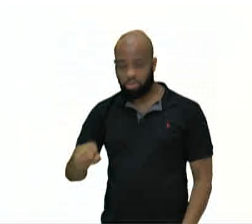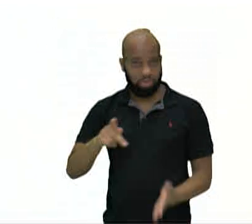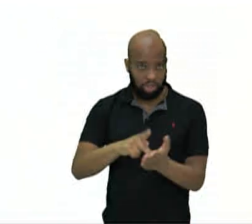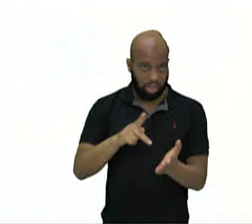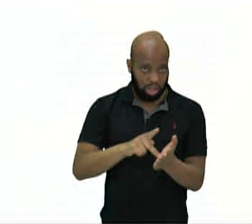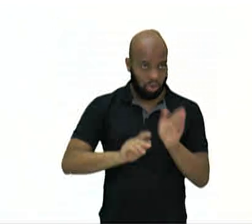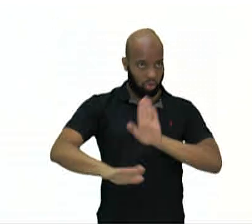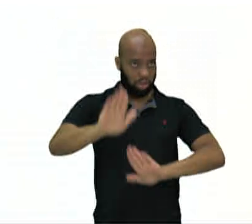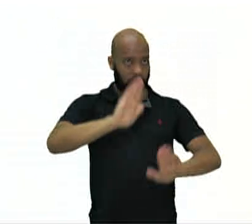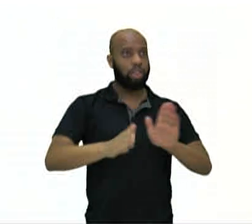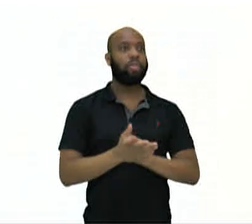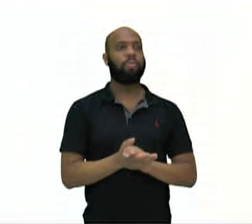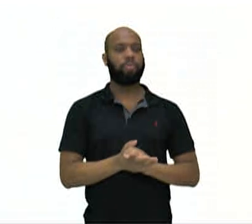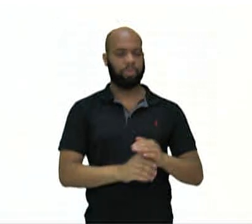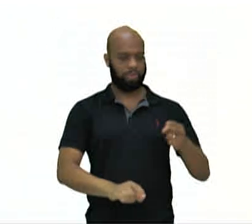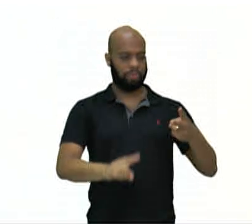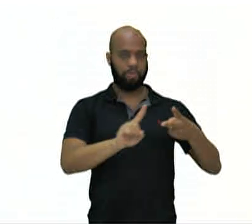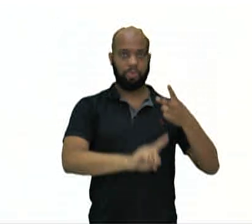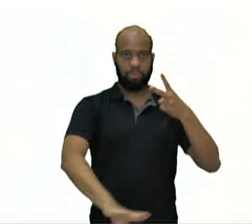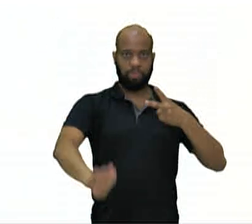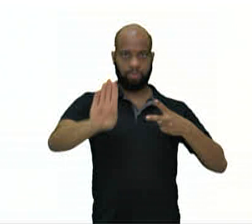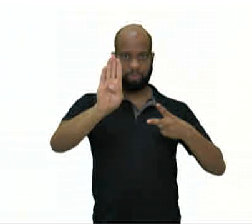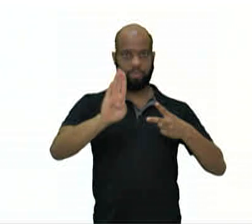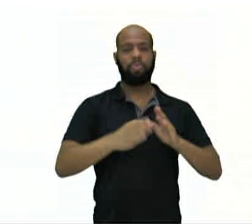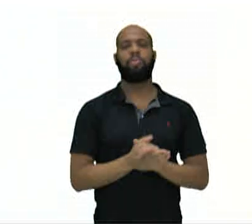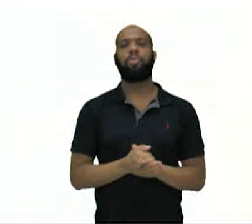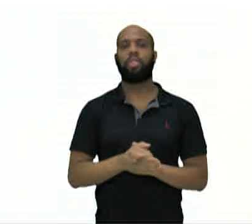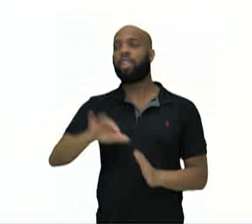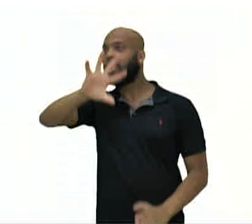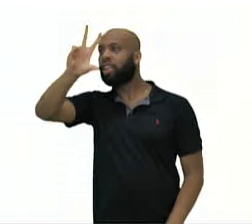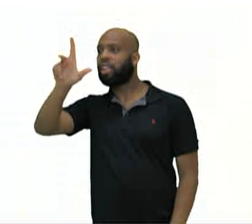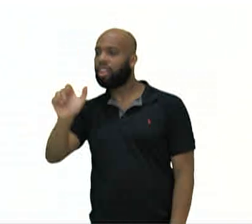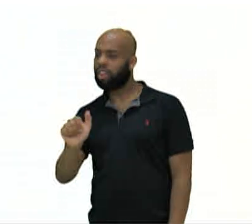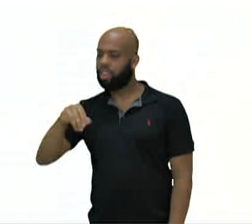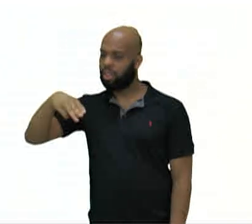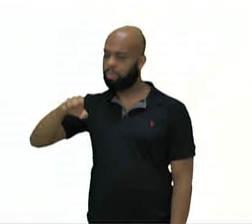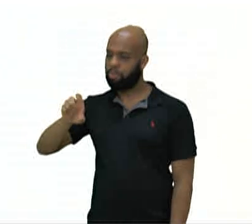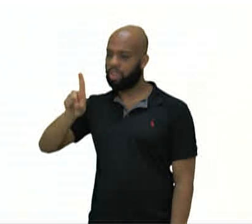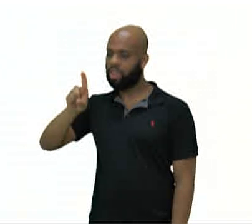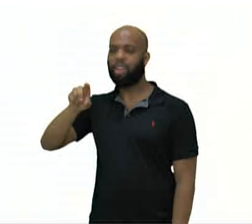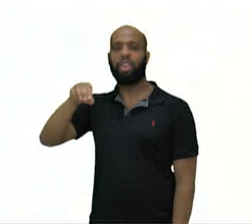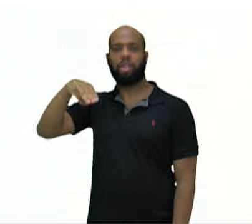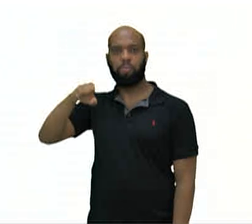pegadinha. Letra B. Na África meridional,